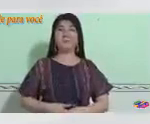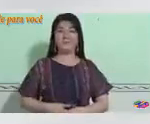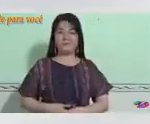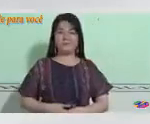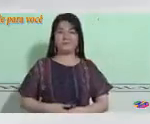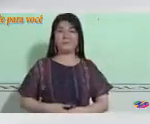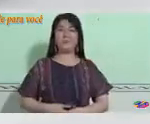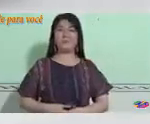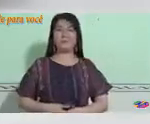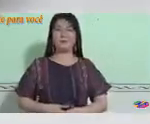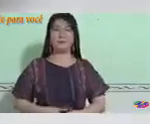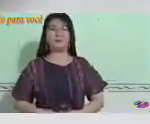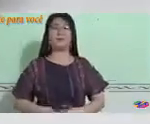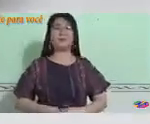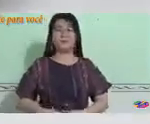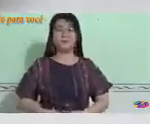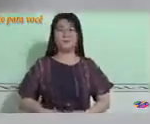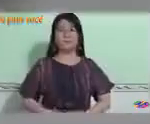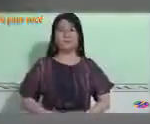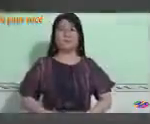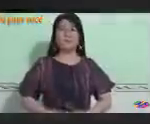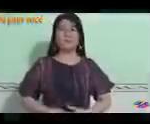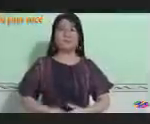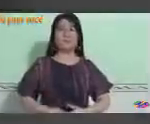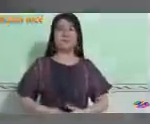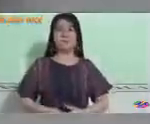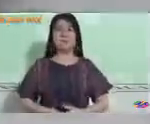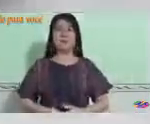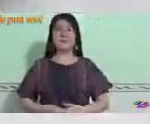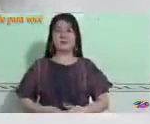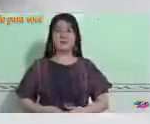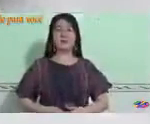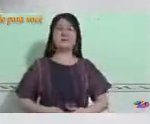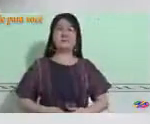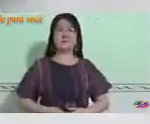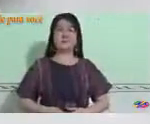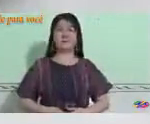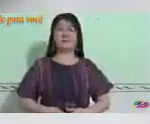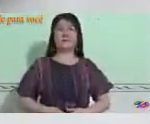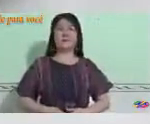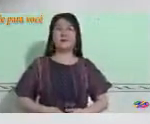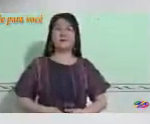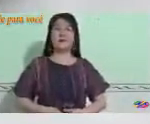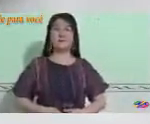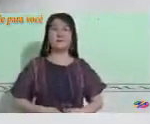carçam, sanazar, PIOLETAL ou escabim, por exemplo.